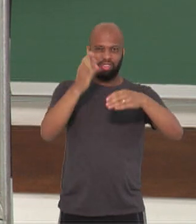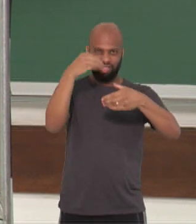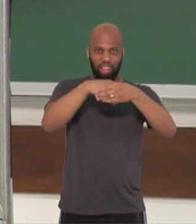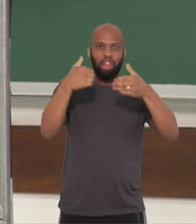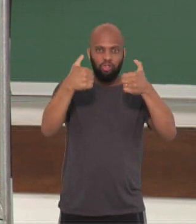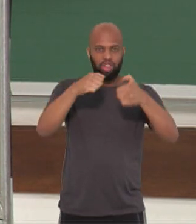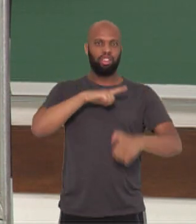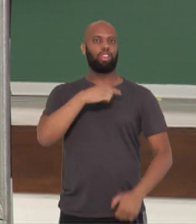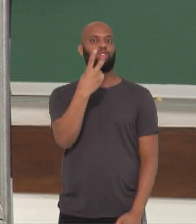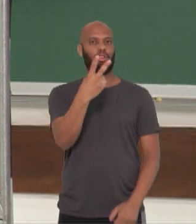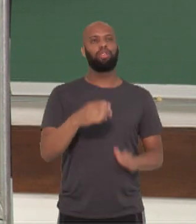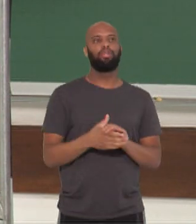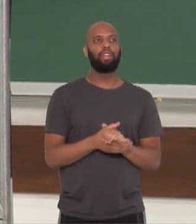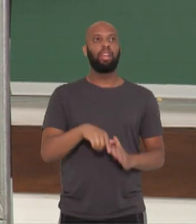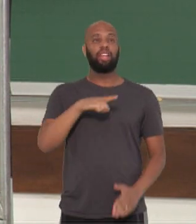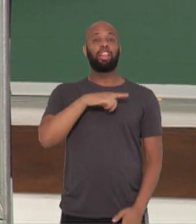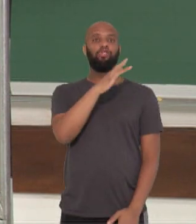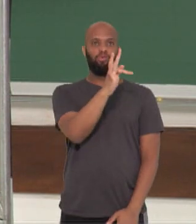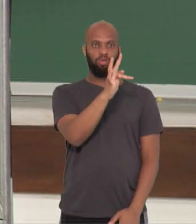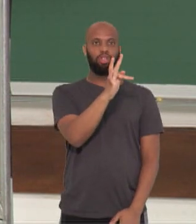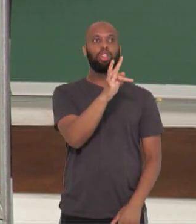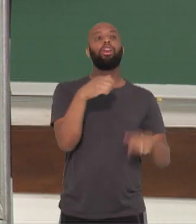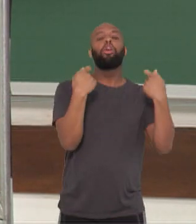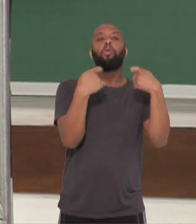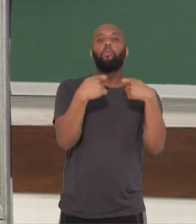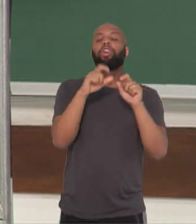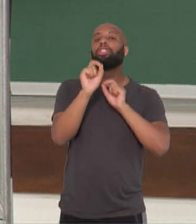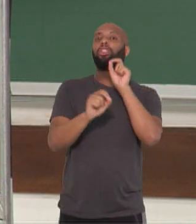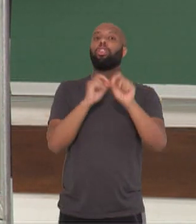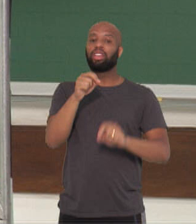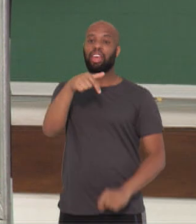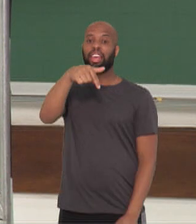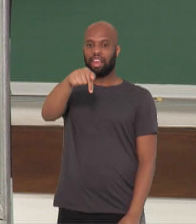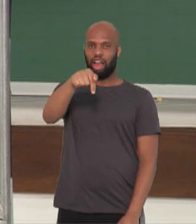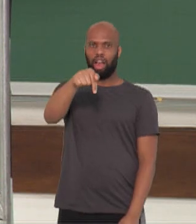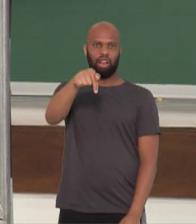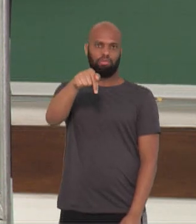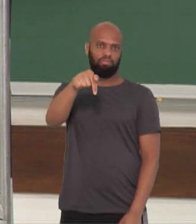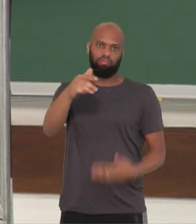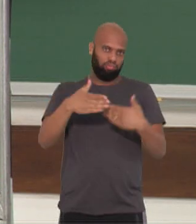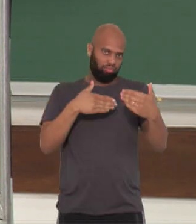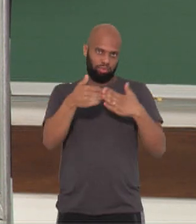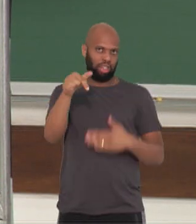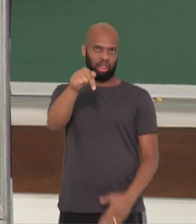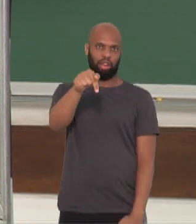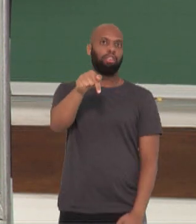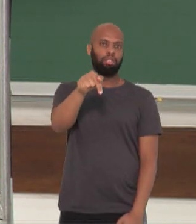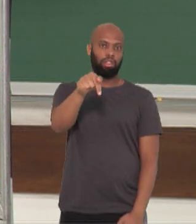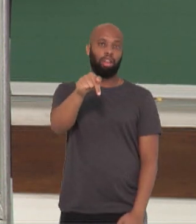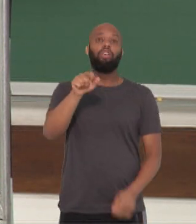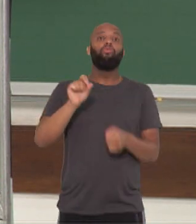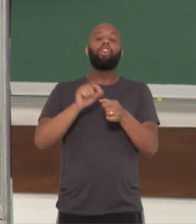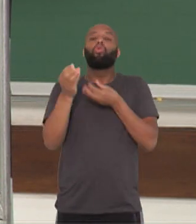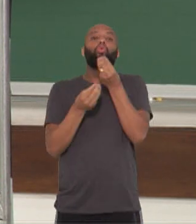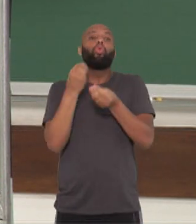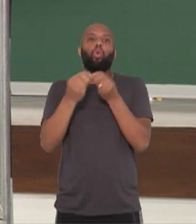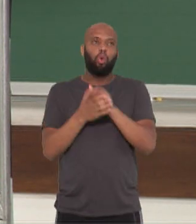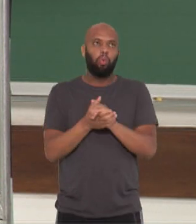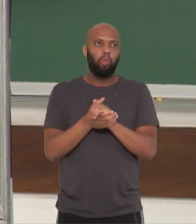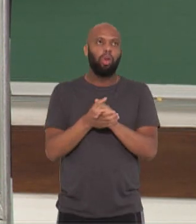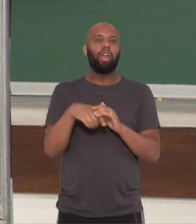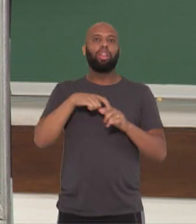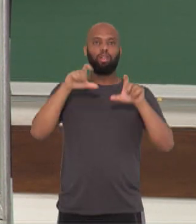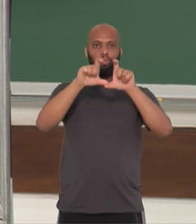uma relação muito próxima. A força elétrica sobre uma carga pontual é calculada através